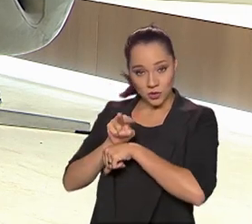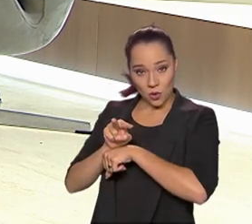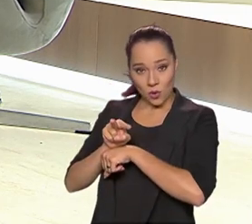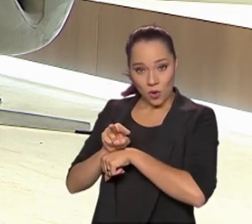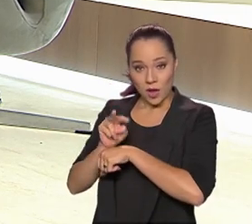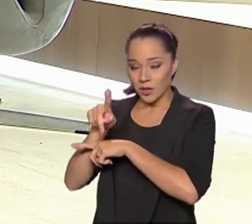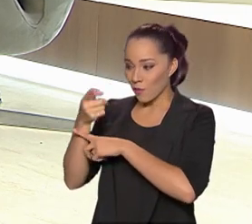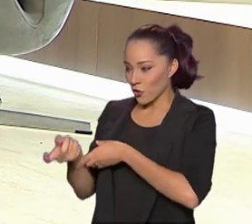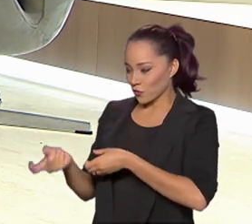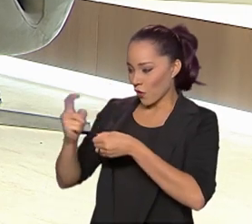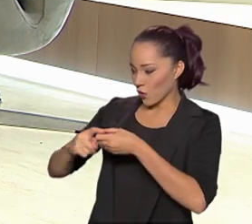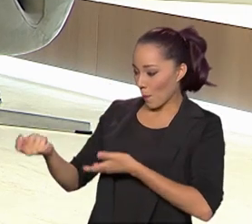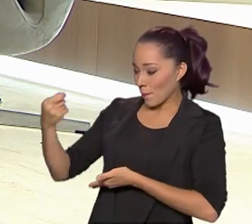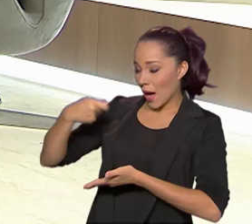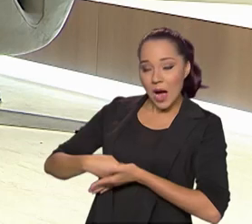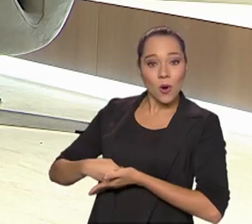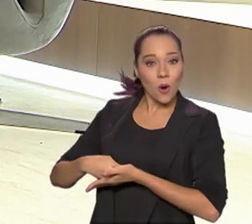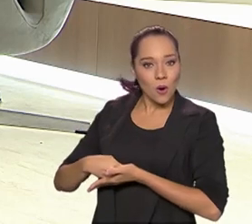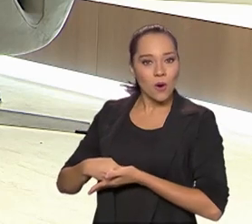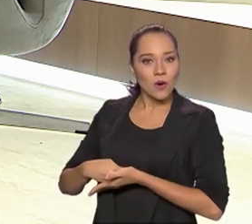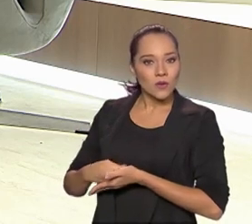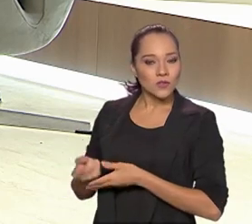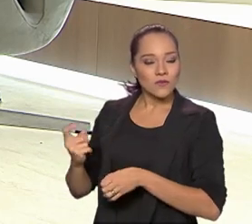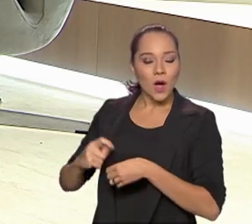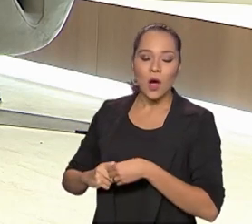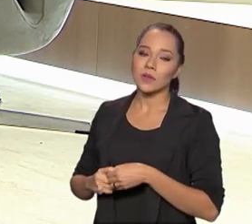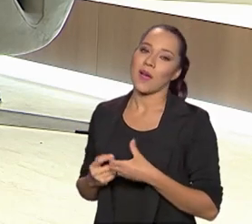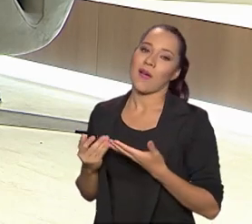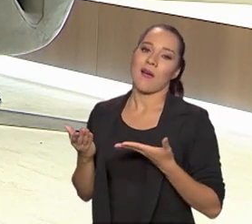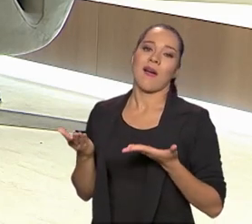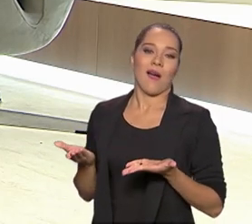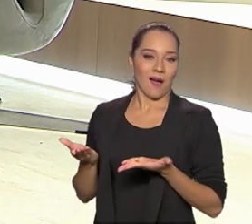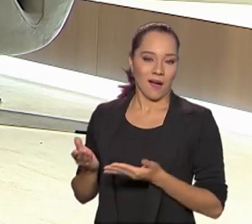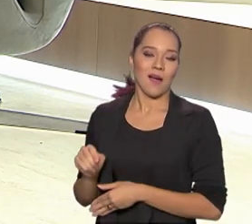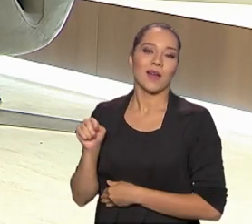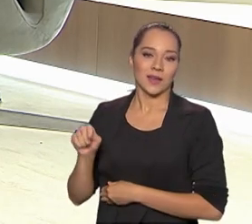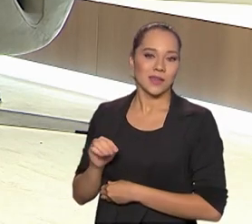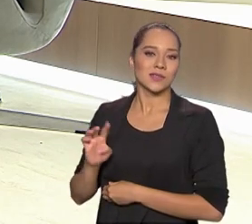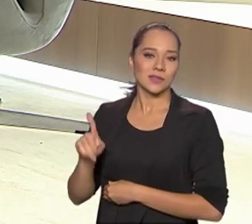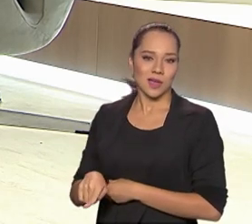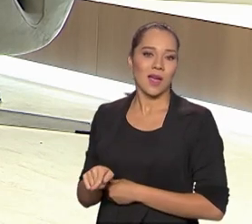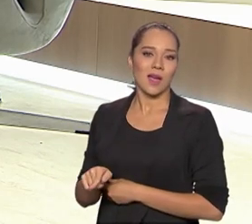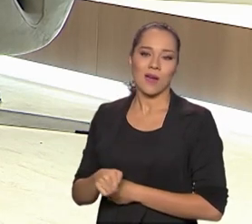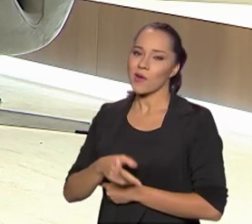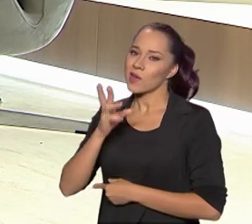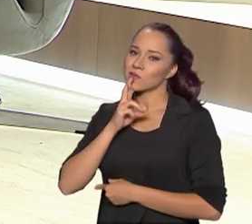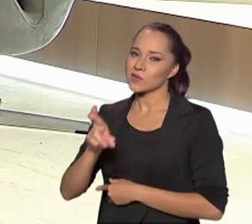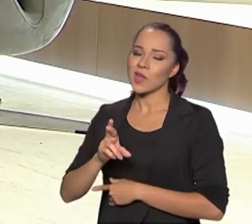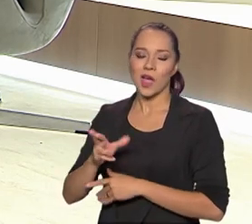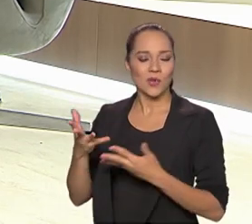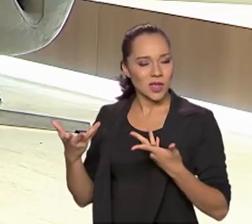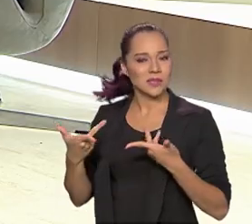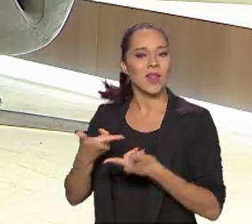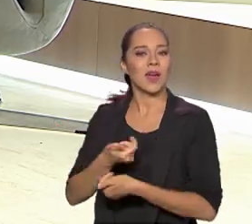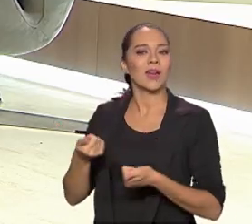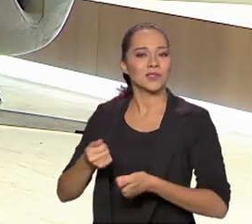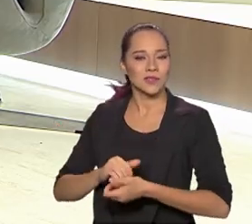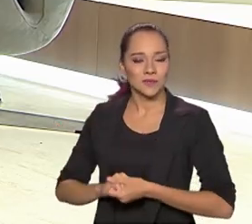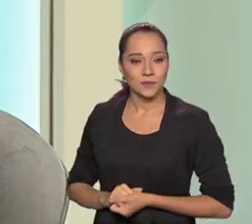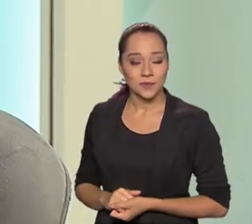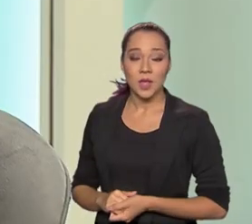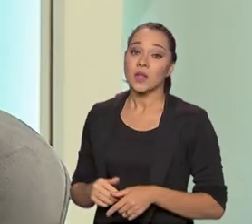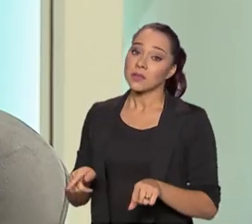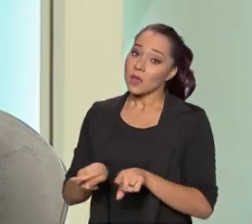de 90% do que foi diferido, sem dúvida que isso é considerado um resultado excelente.